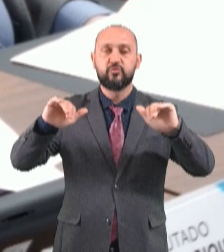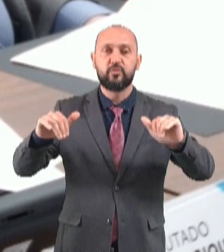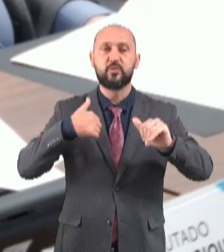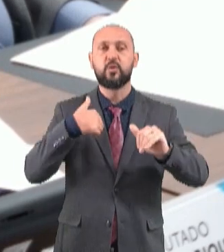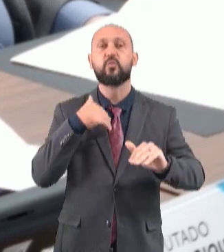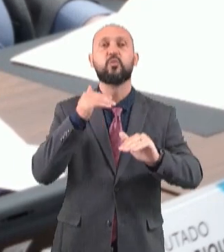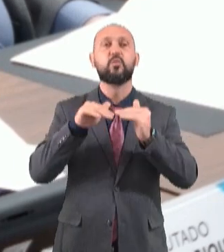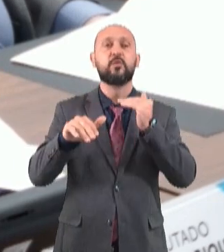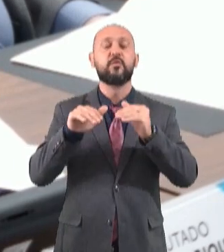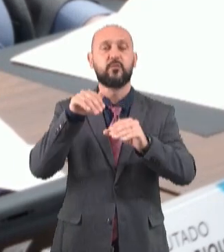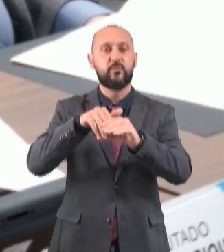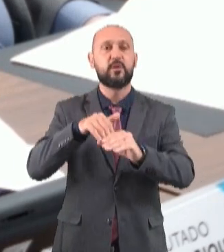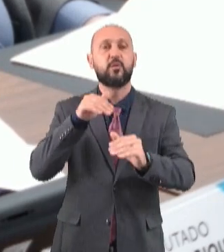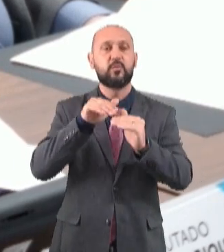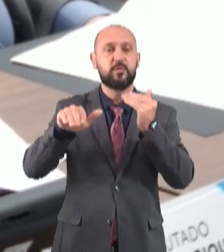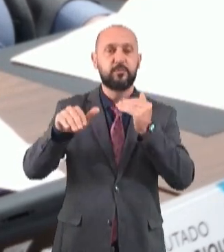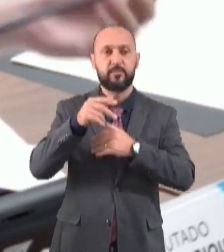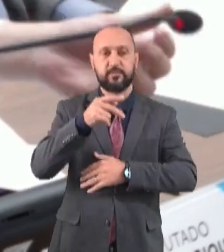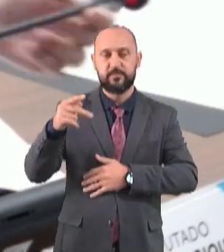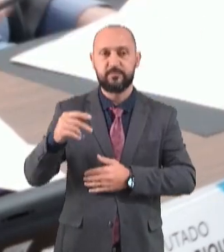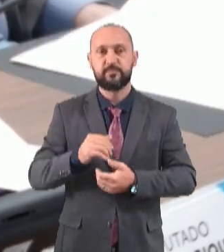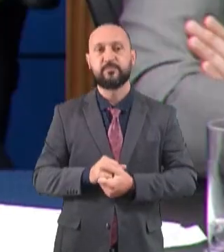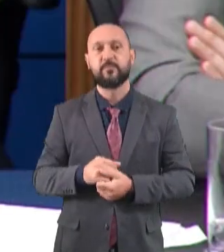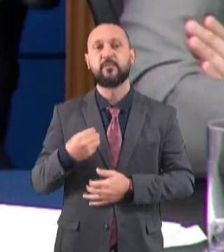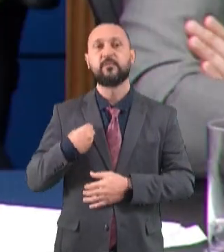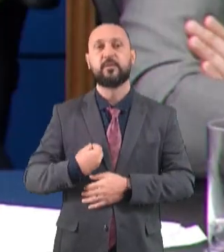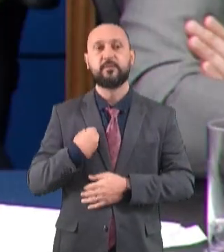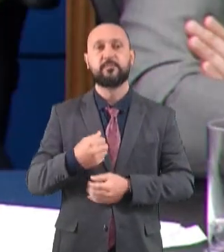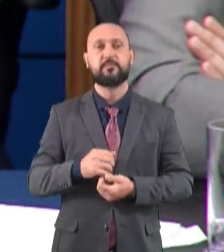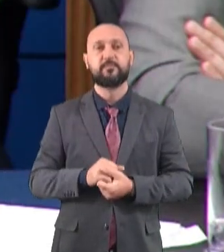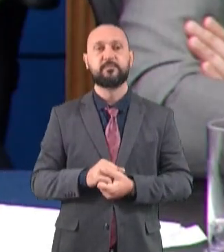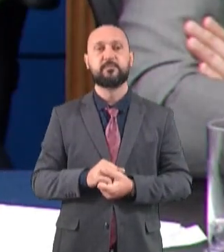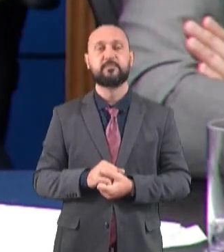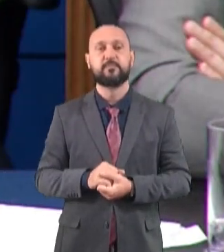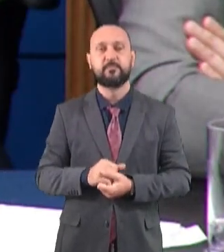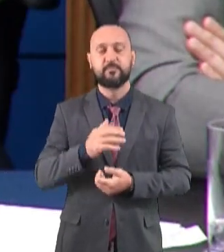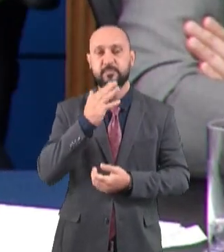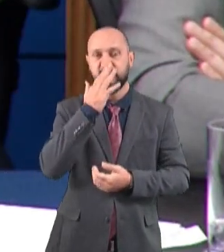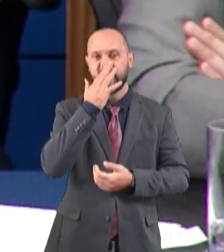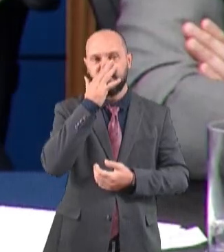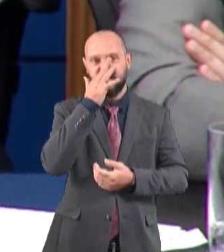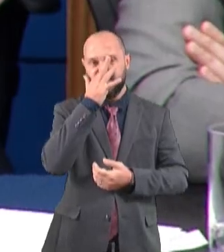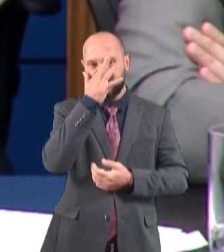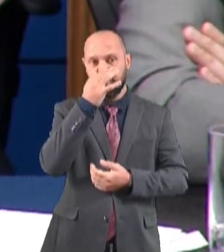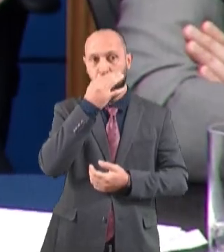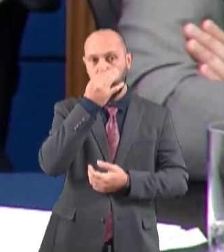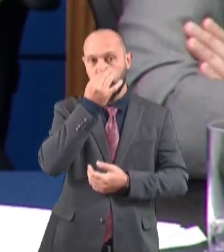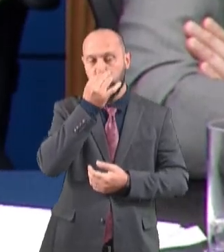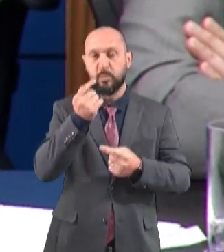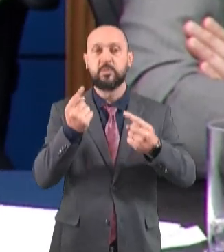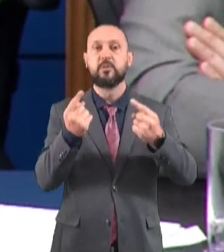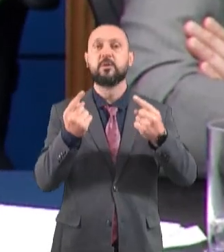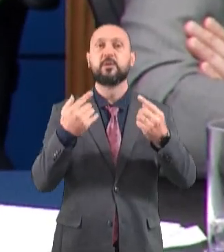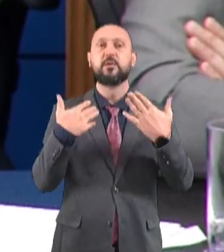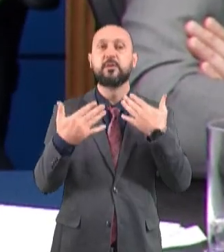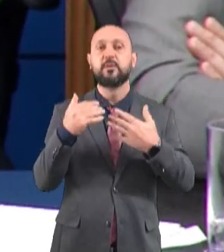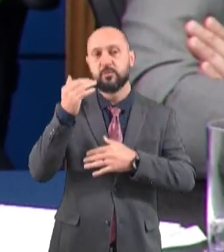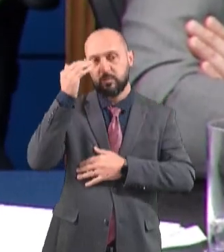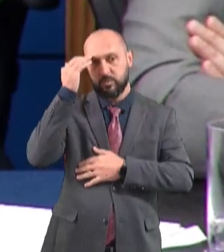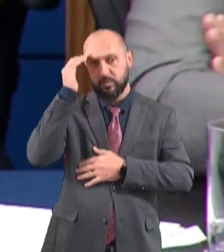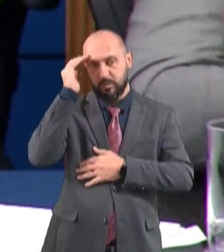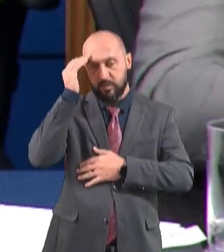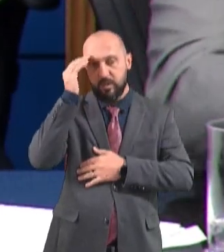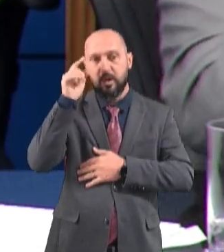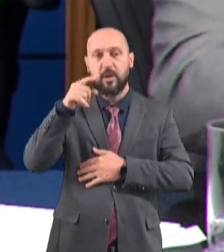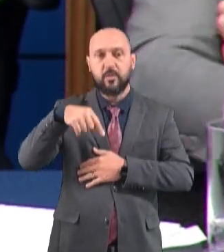qual não concordo. Então vou votar contrário, presidente. Registrado o voto de Vossa Excelência. Pra Só declarar, para. senhor presidente. Deputado, não vamos fazer a discussão. Eu estou